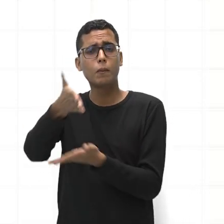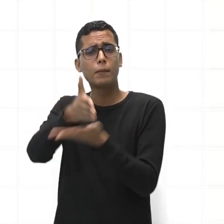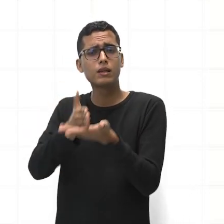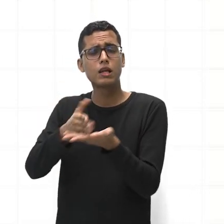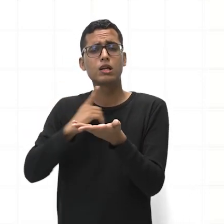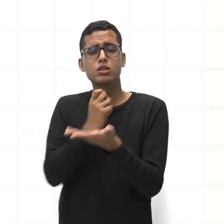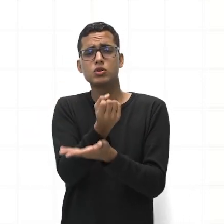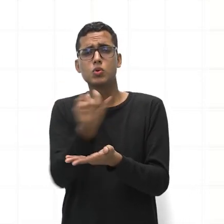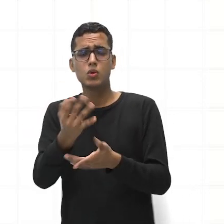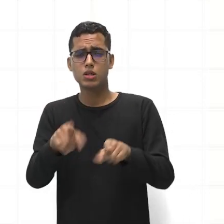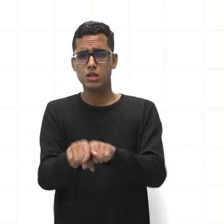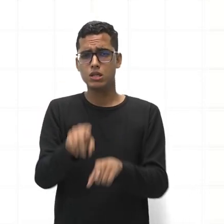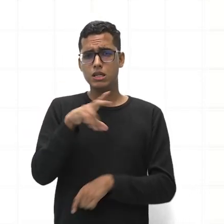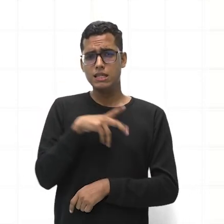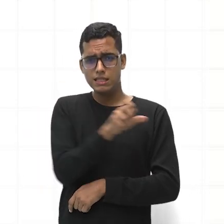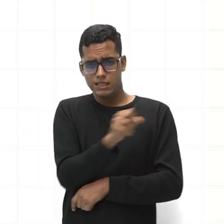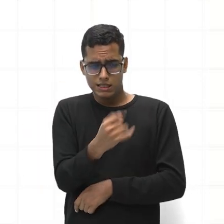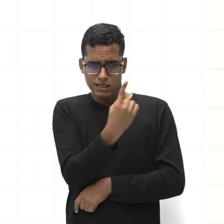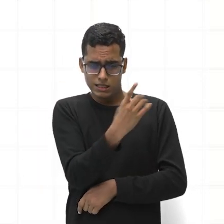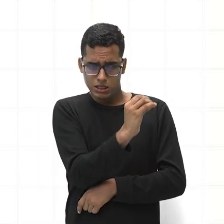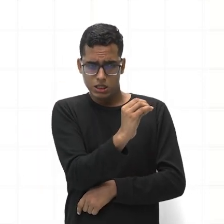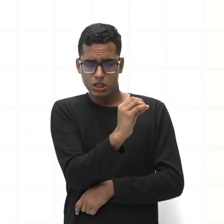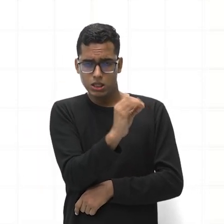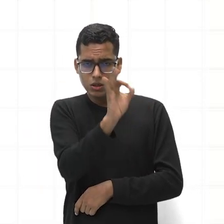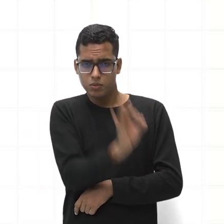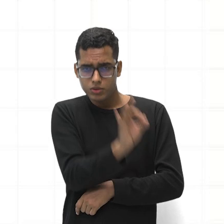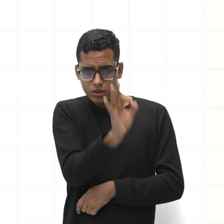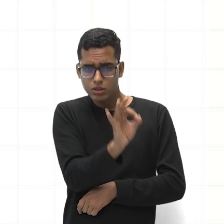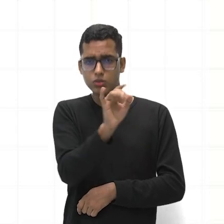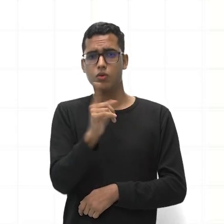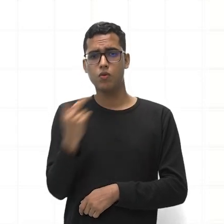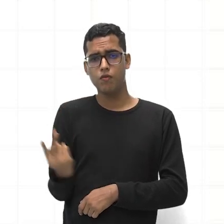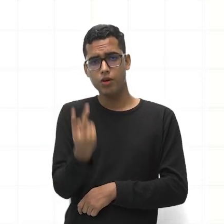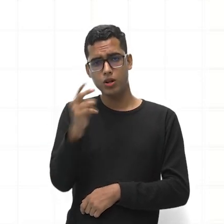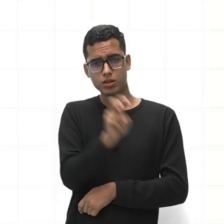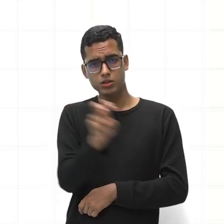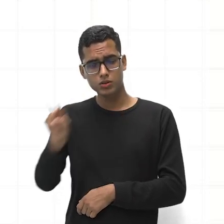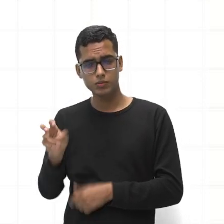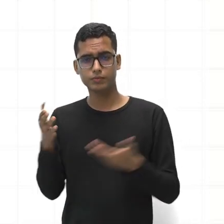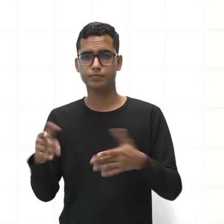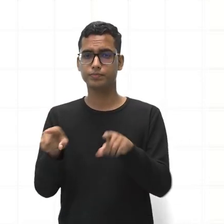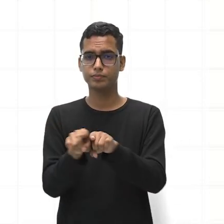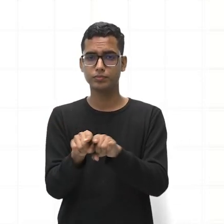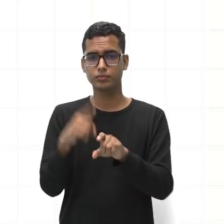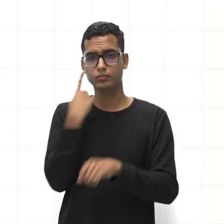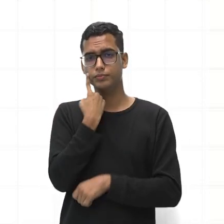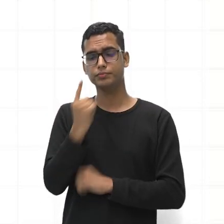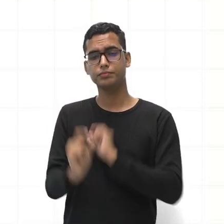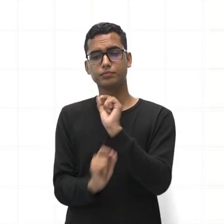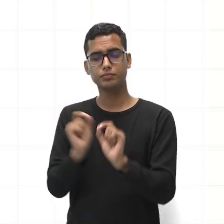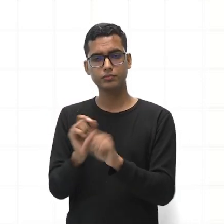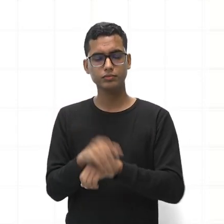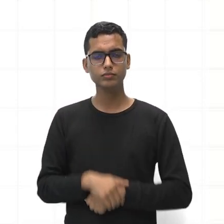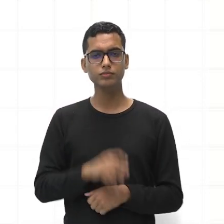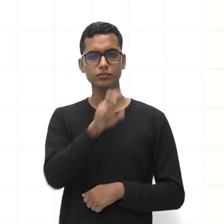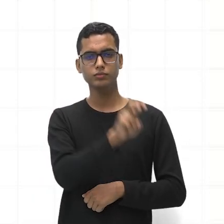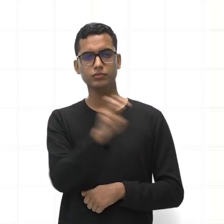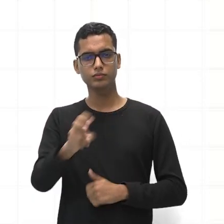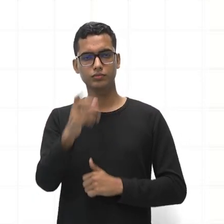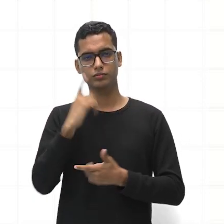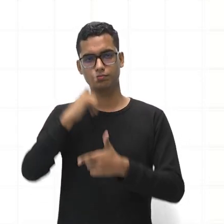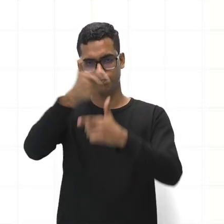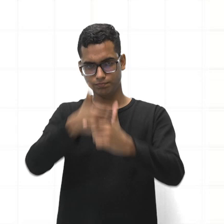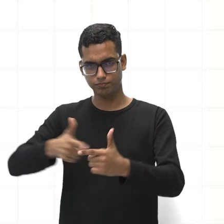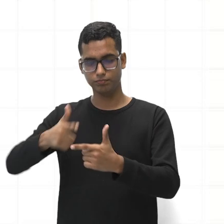5%? Já que 10% é 55, vai ser a metade, né? De 10%. 55 dividido por